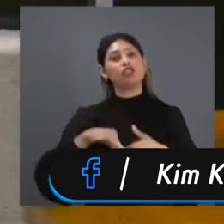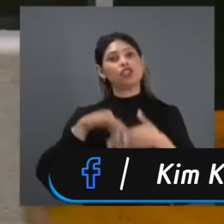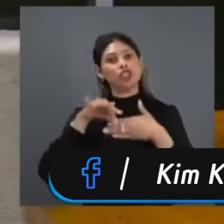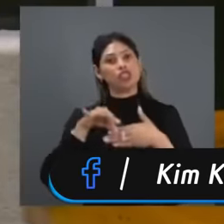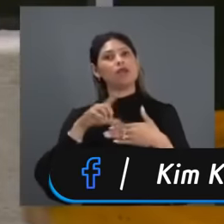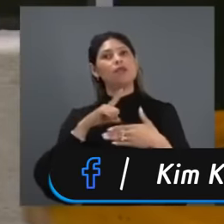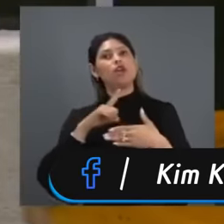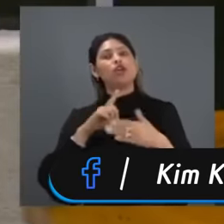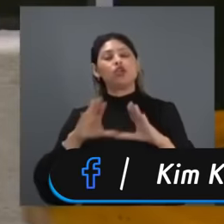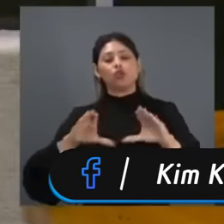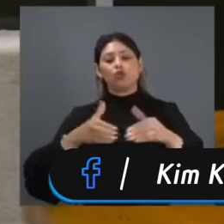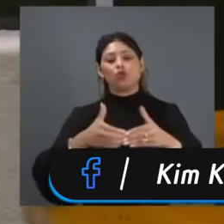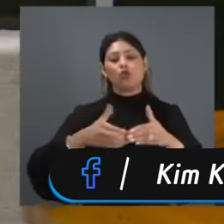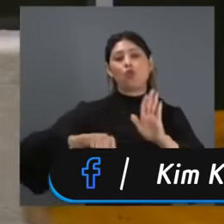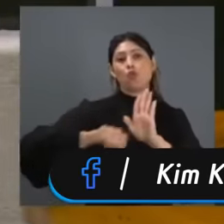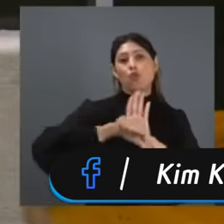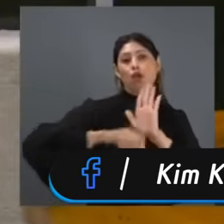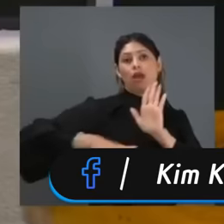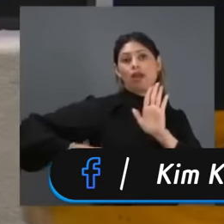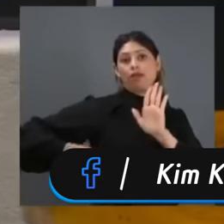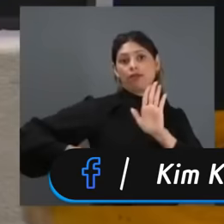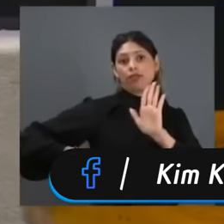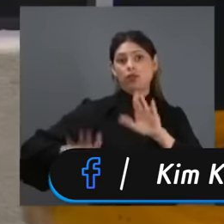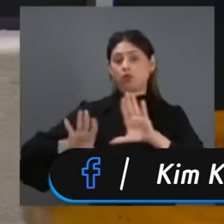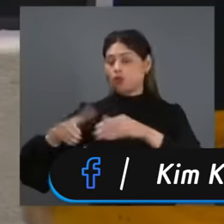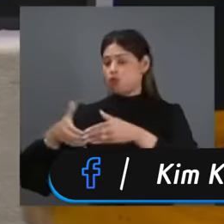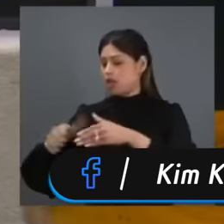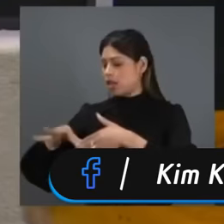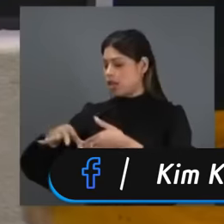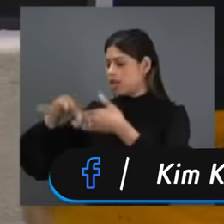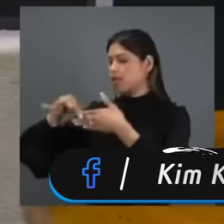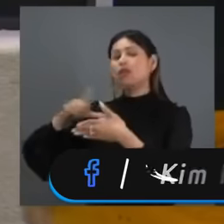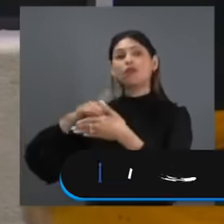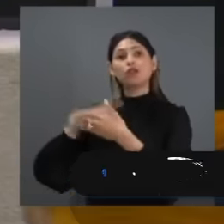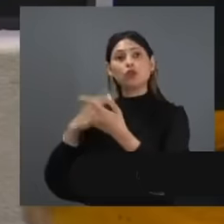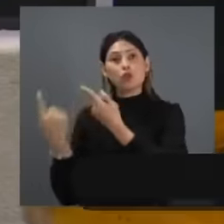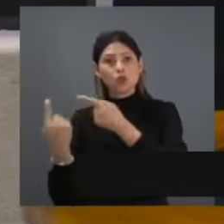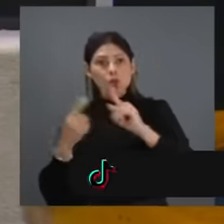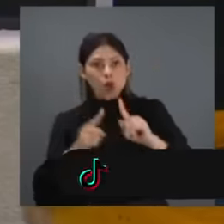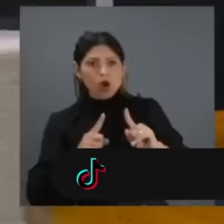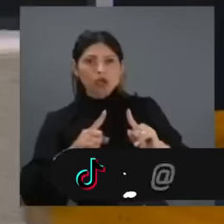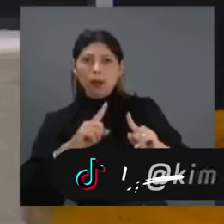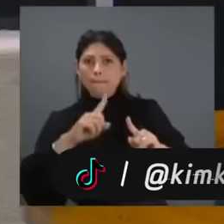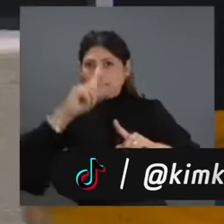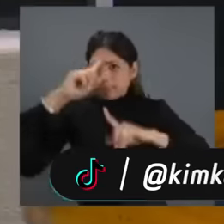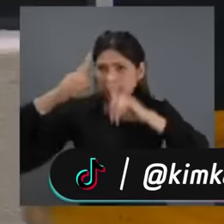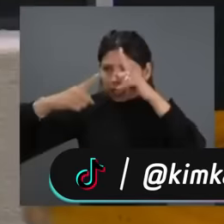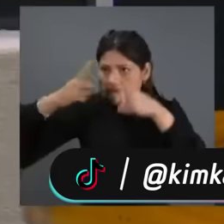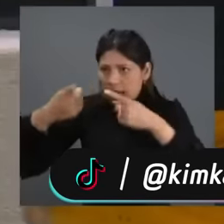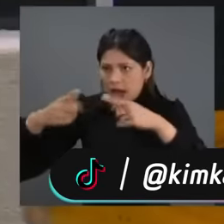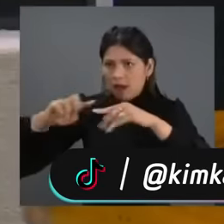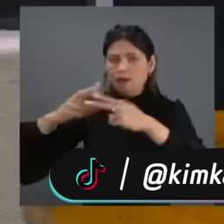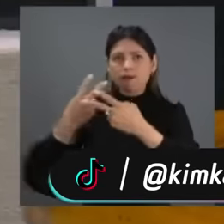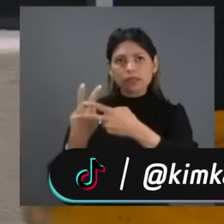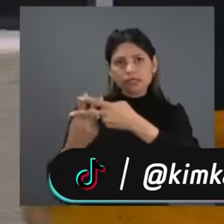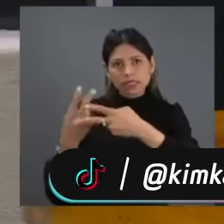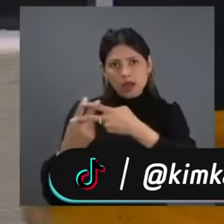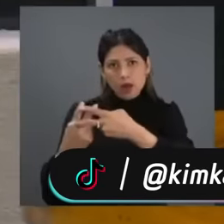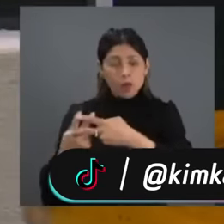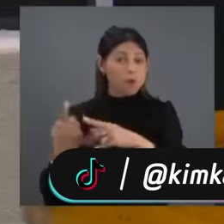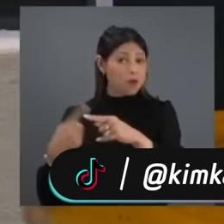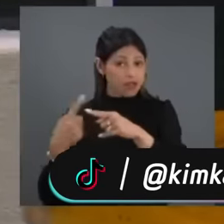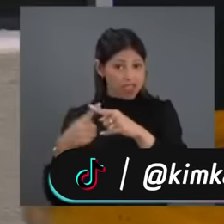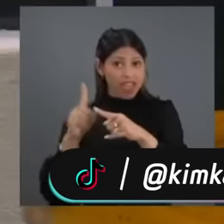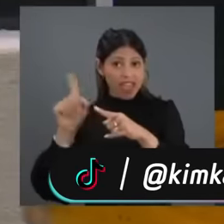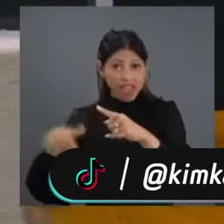criminosas e fazem com que os líderes do crime organizado possam comandar o crime de dentro dos presídios, graças a essas saidinhas,